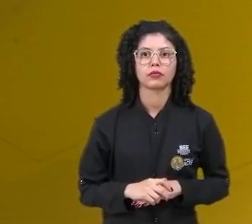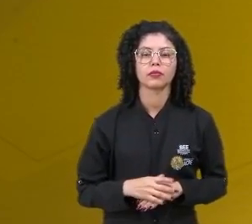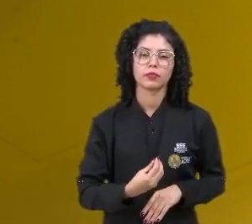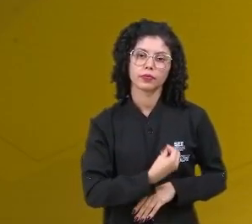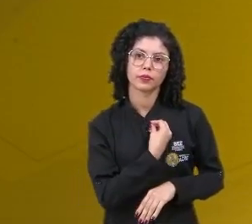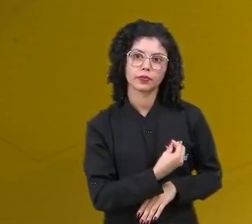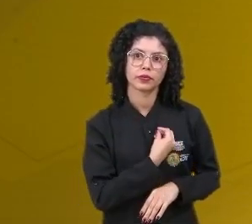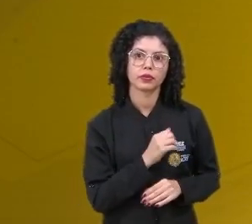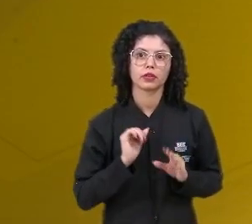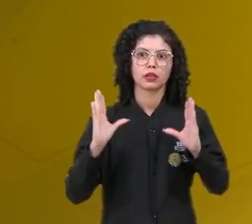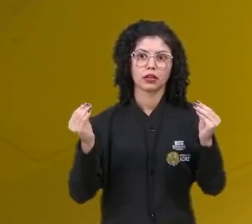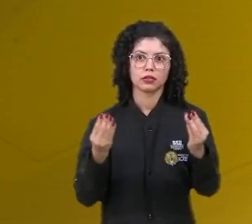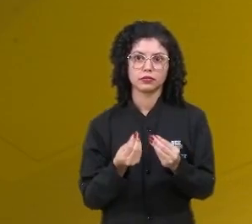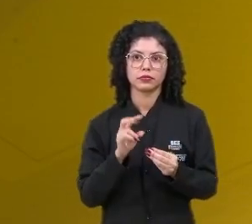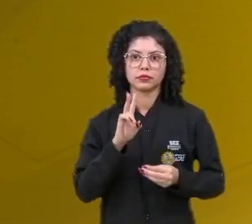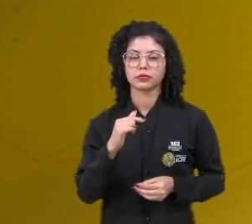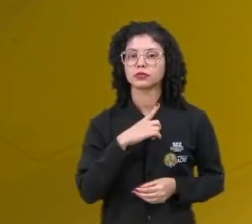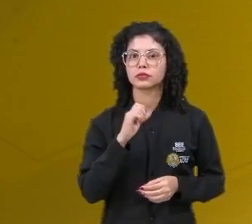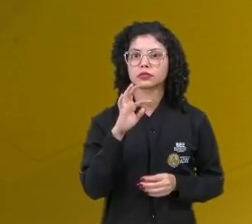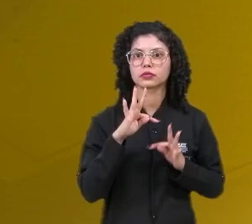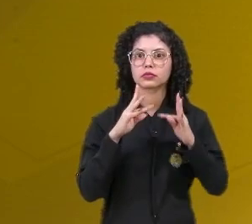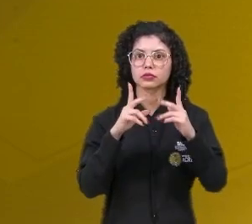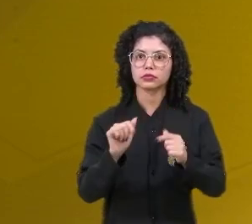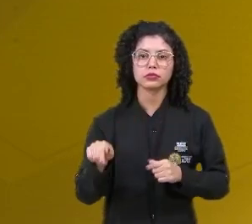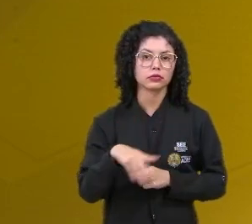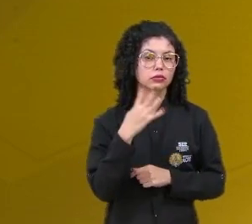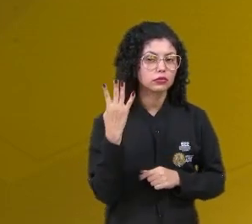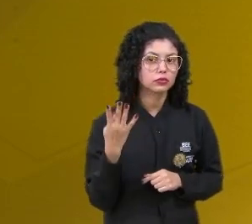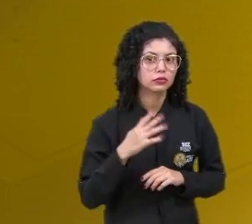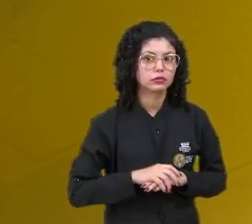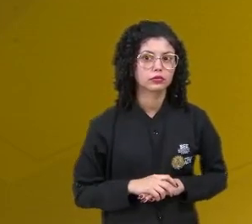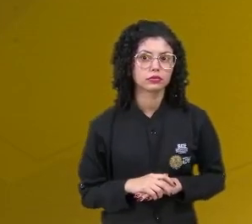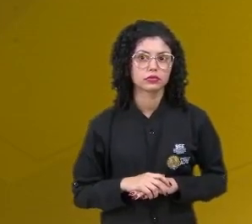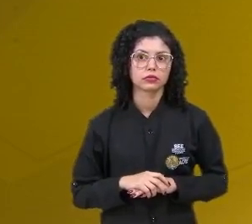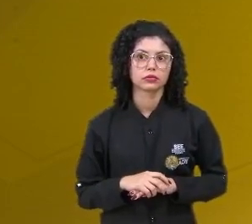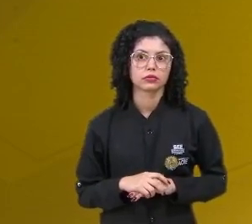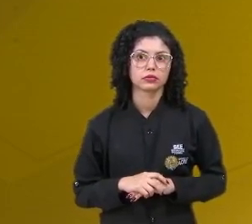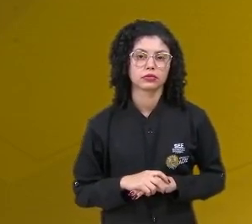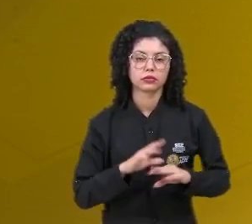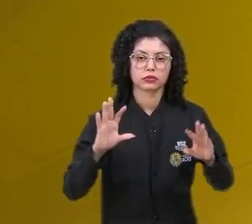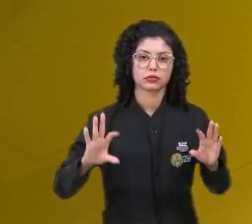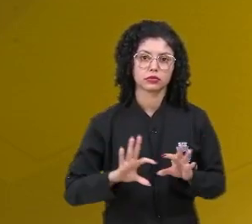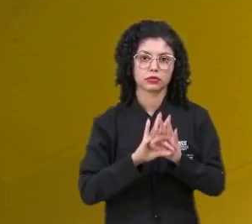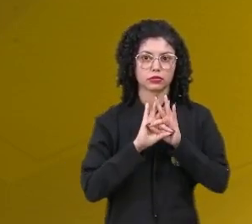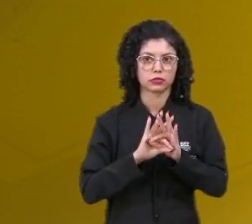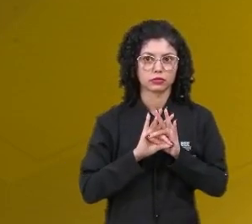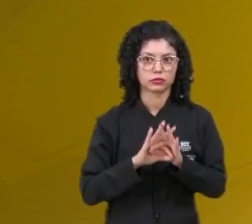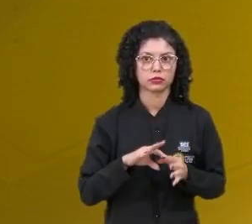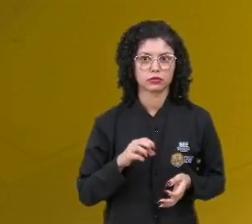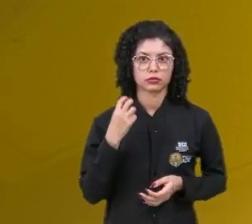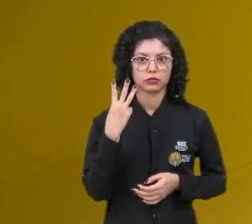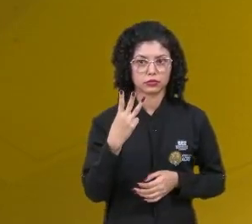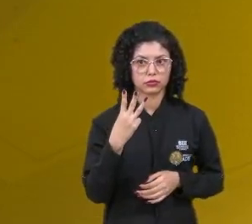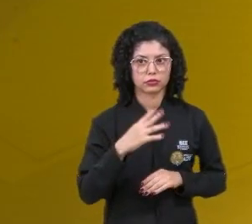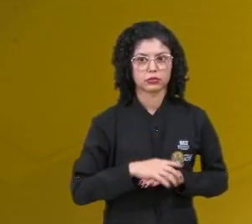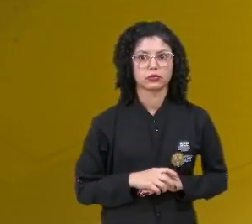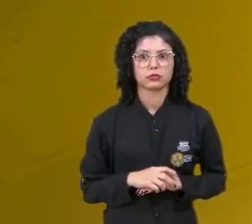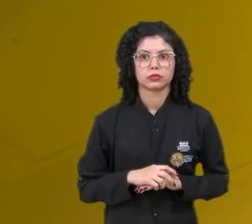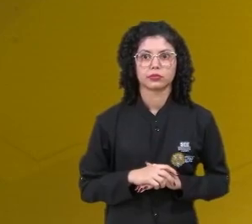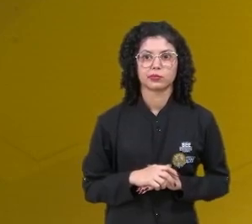presentes na substância, eu vou ter um total de quantas ligações sigmas?